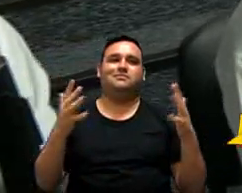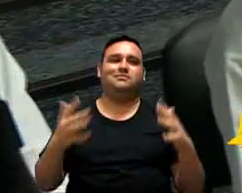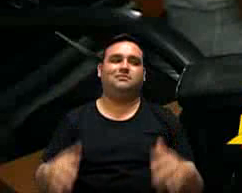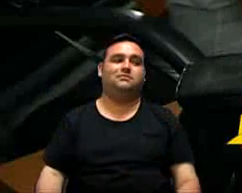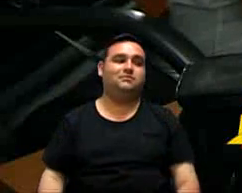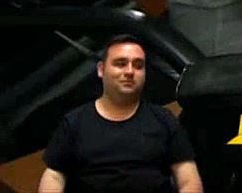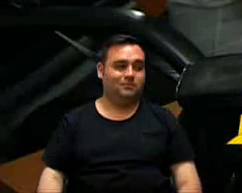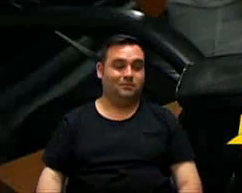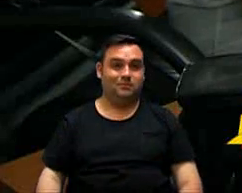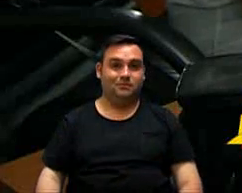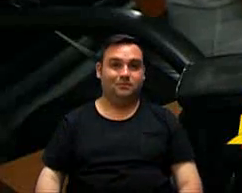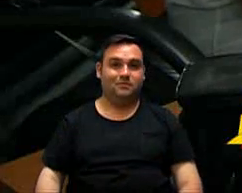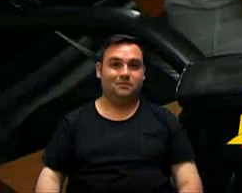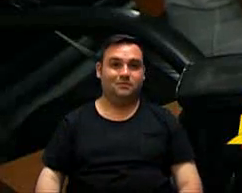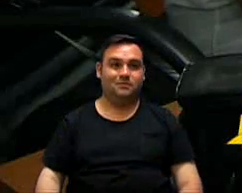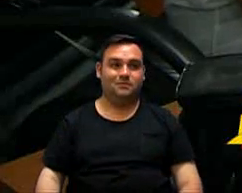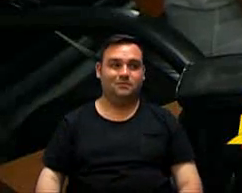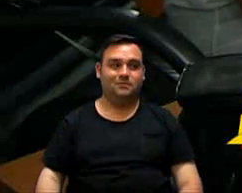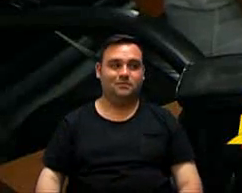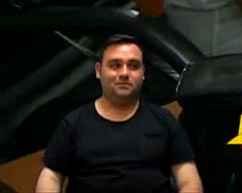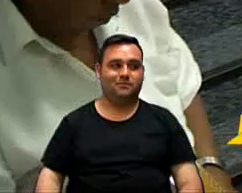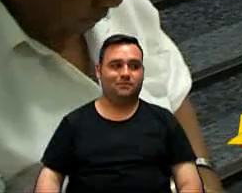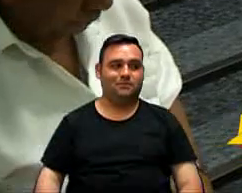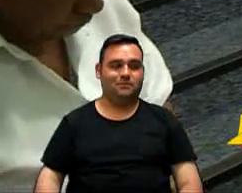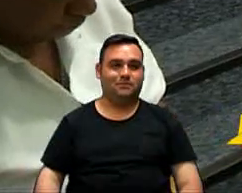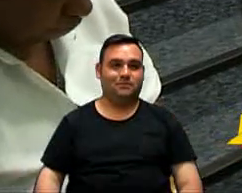Todo mundo cantando com a gente.